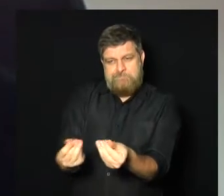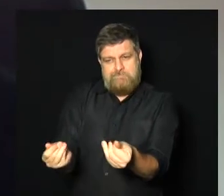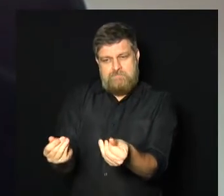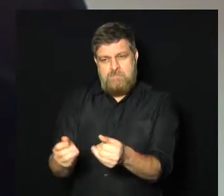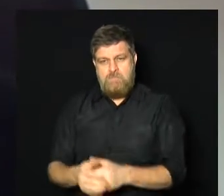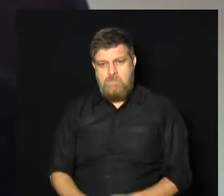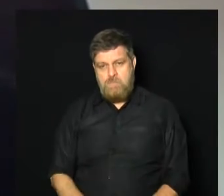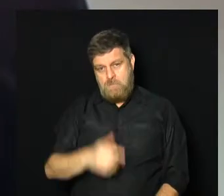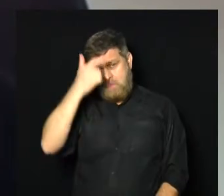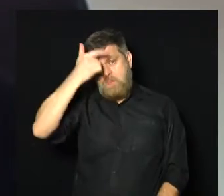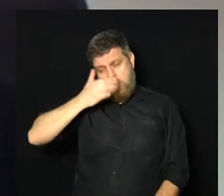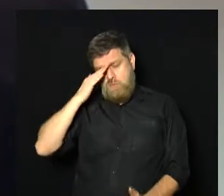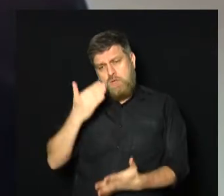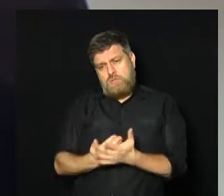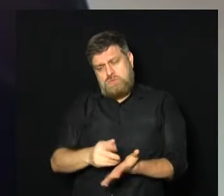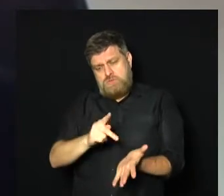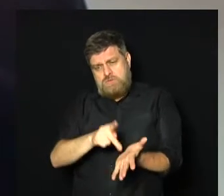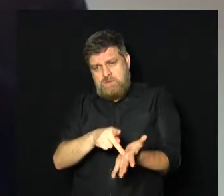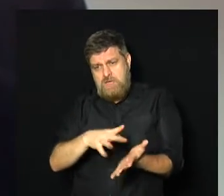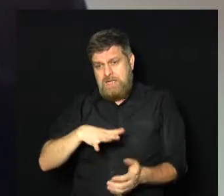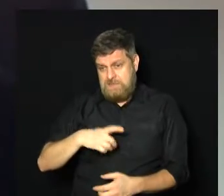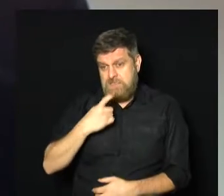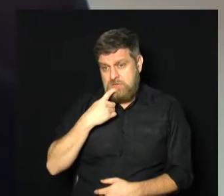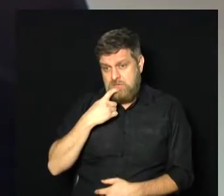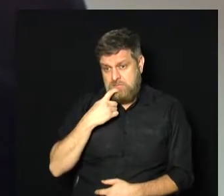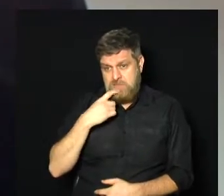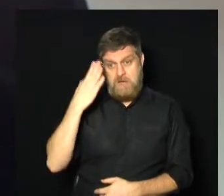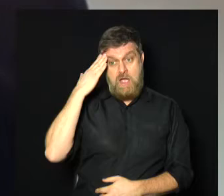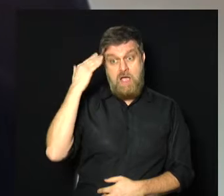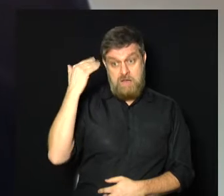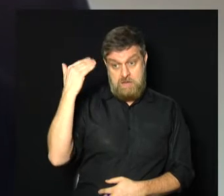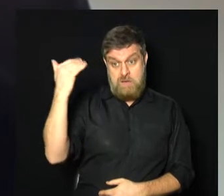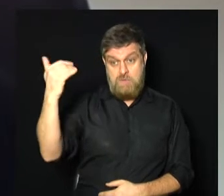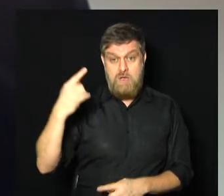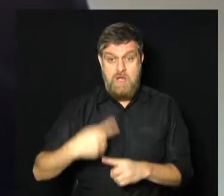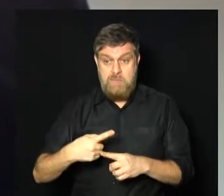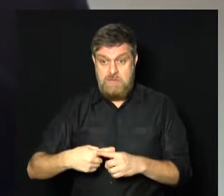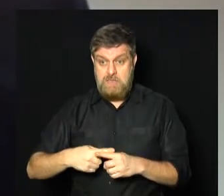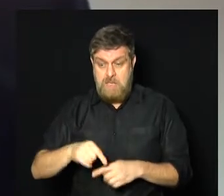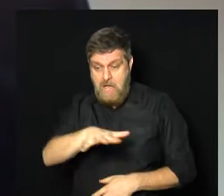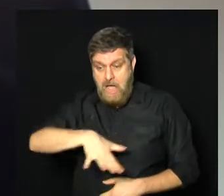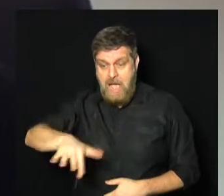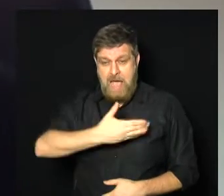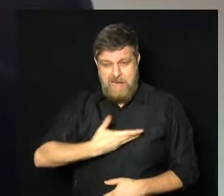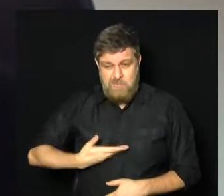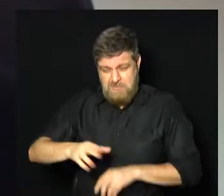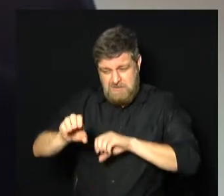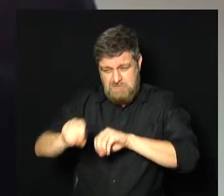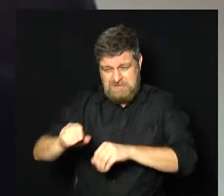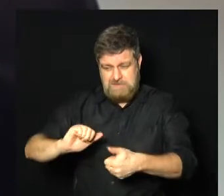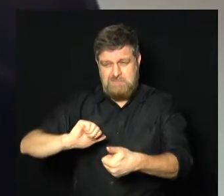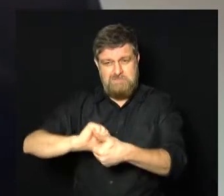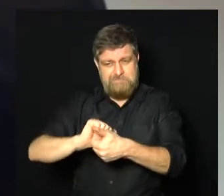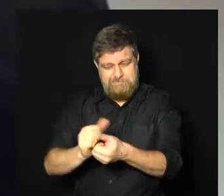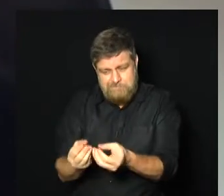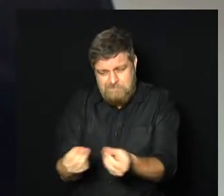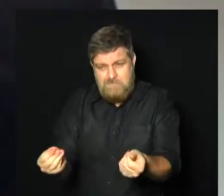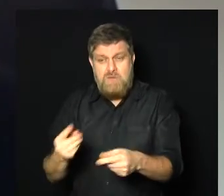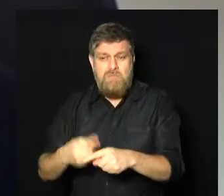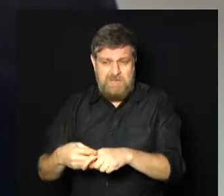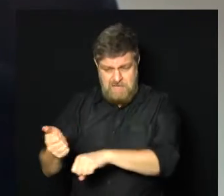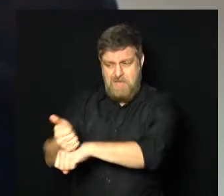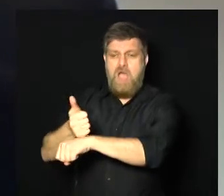e eu tenho certeza que Campinas se destaca por proporcionar uma educação pública de qualidade, muito por conta dos profissionais e